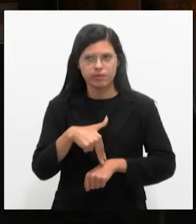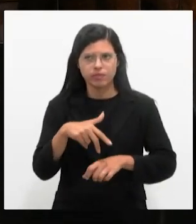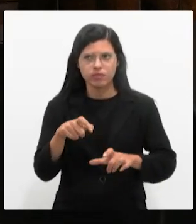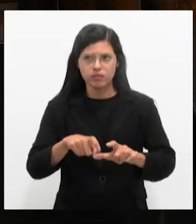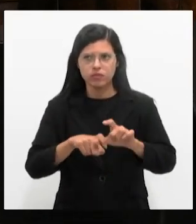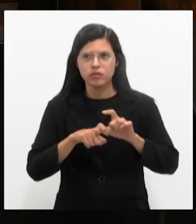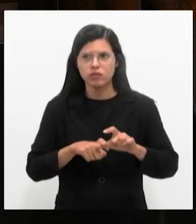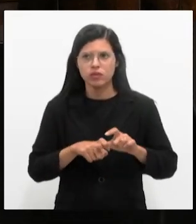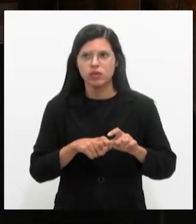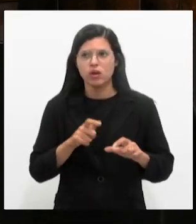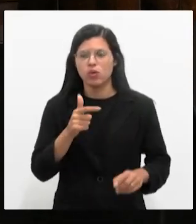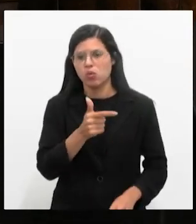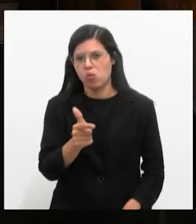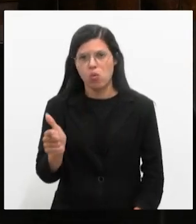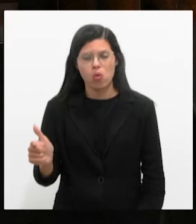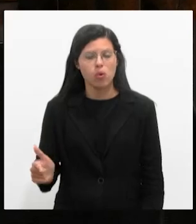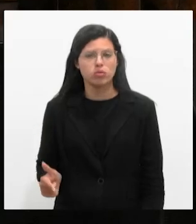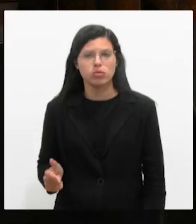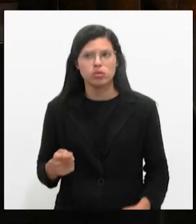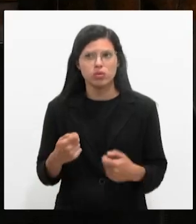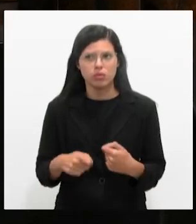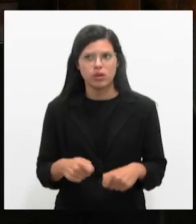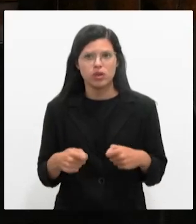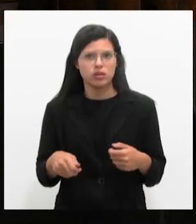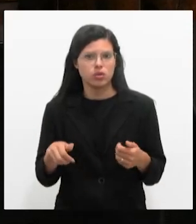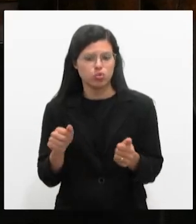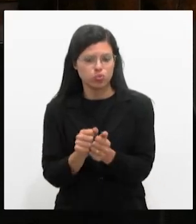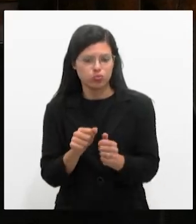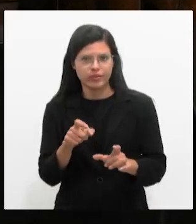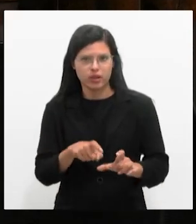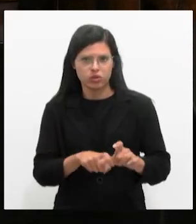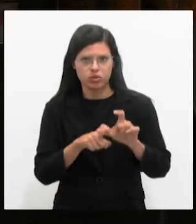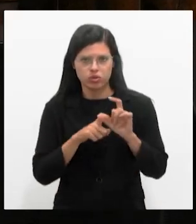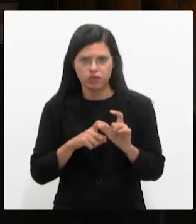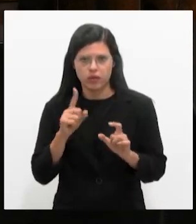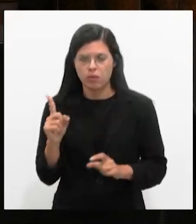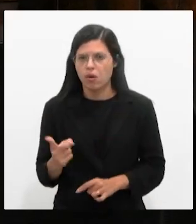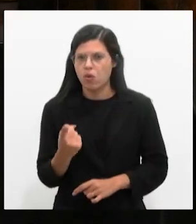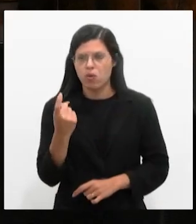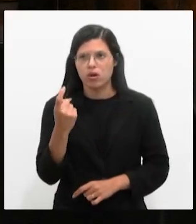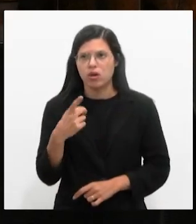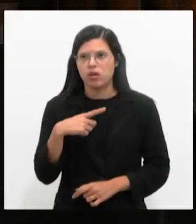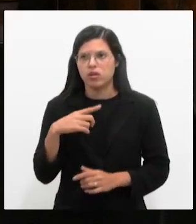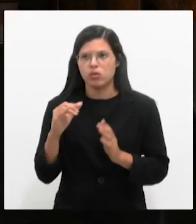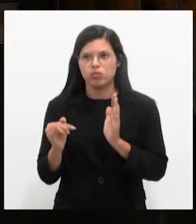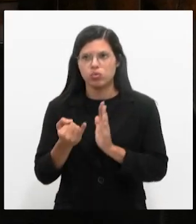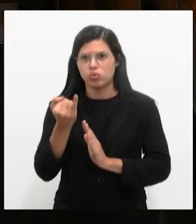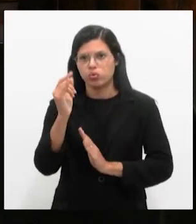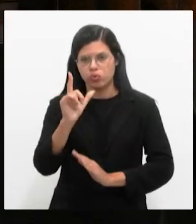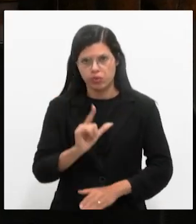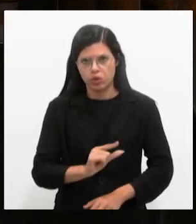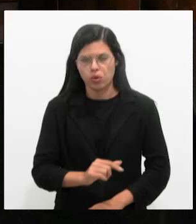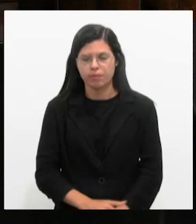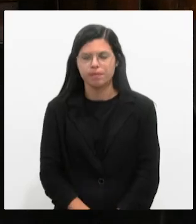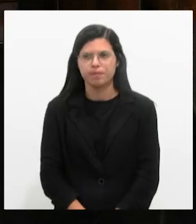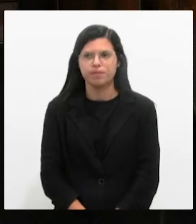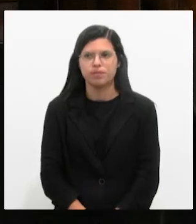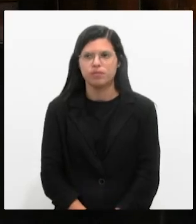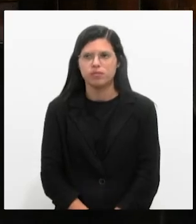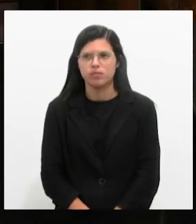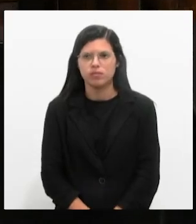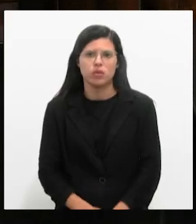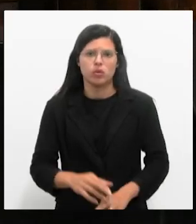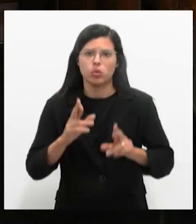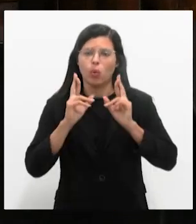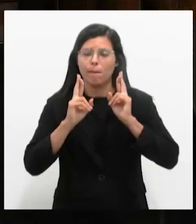com terceiros. É juntar as dívidas numa só, porque vai ter um juro menor. Tomara